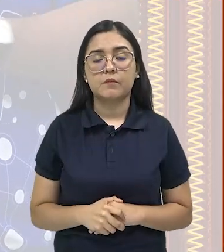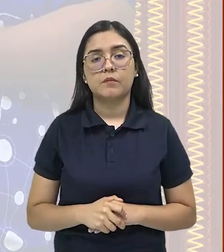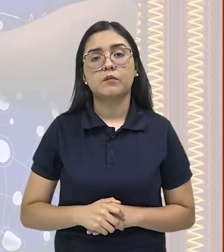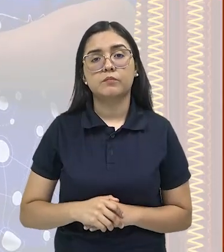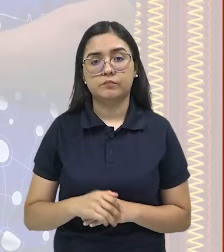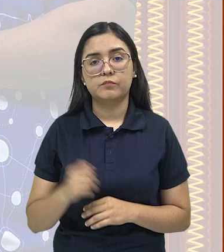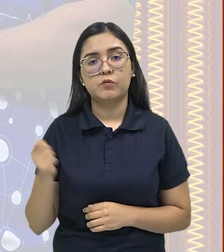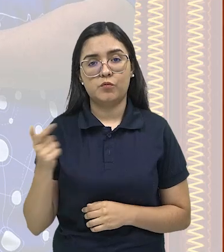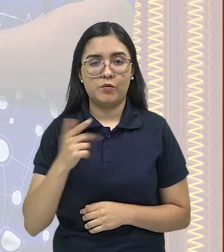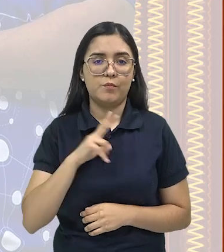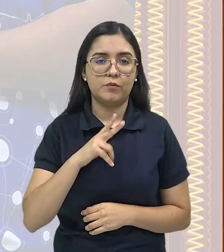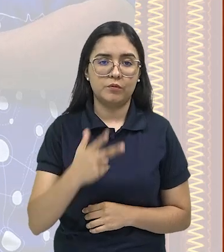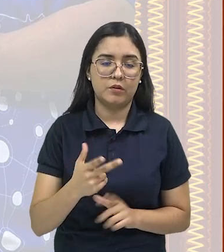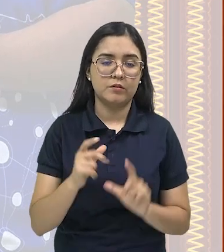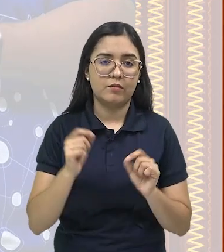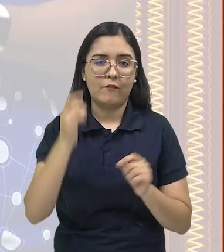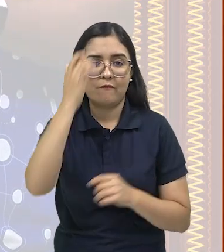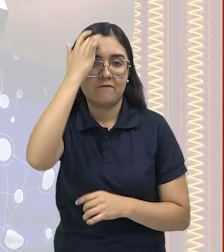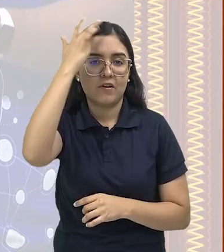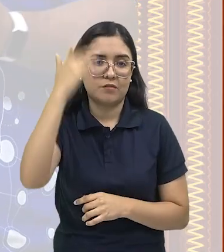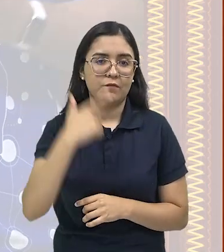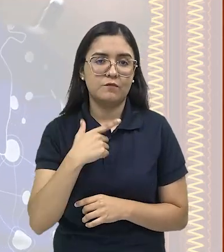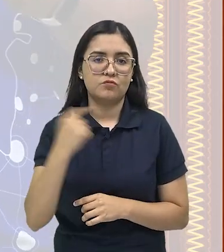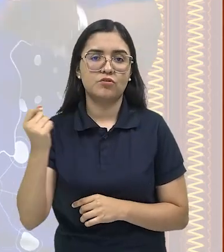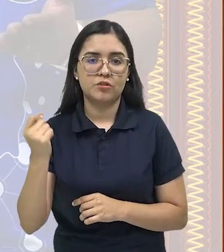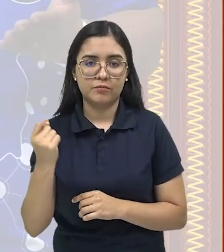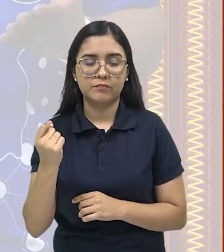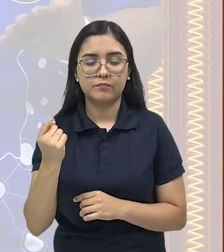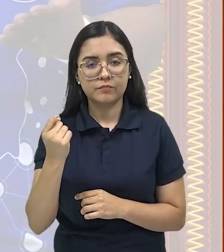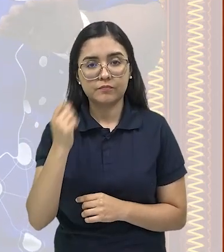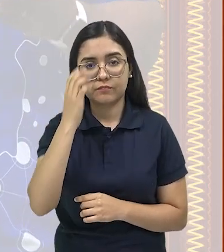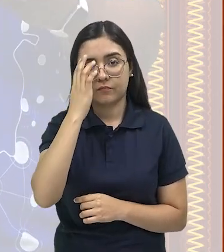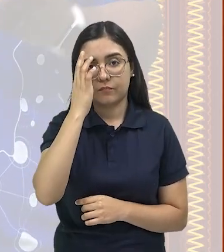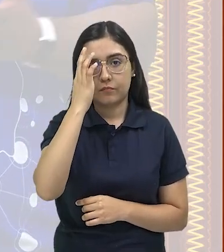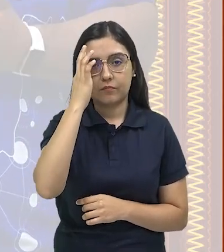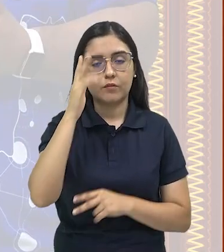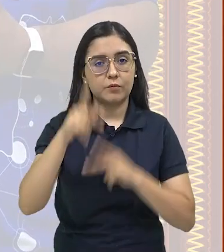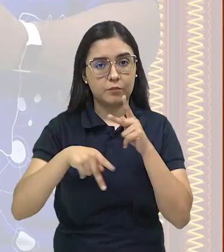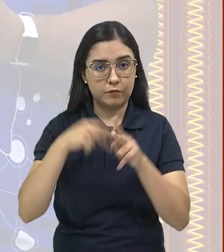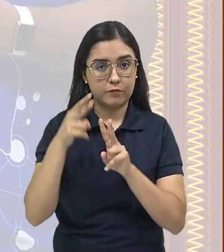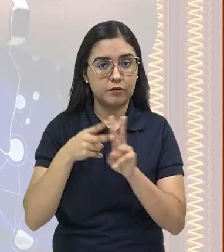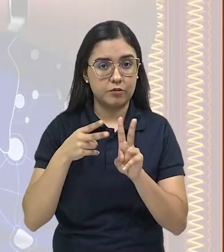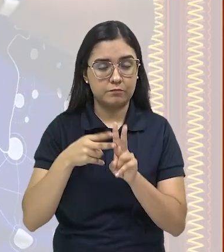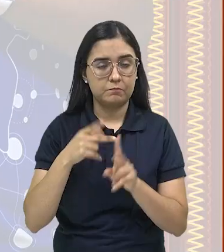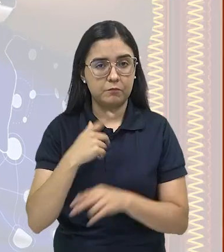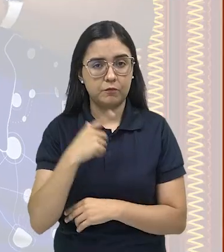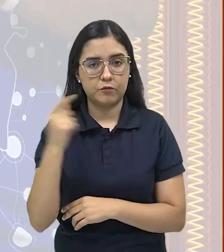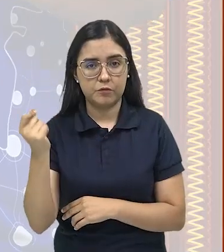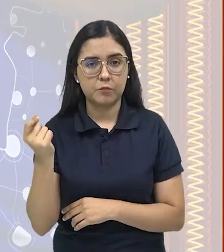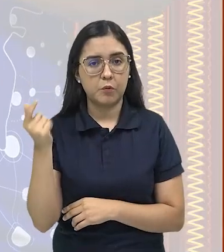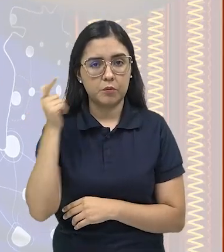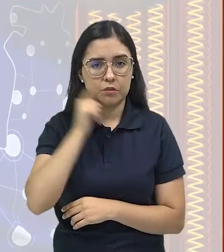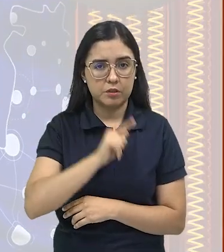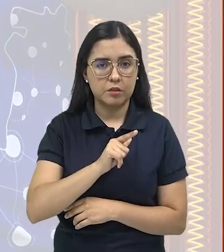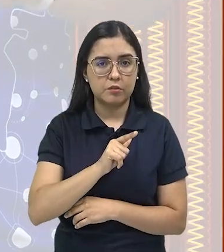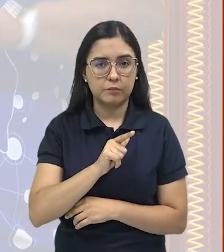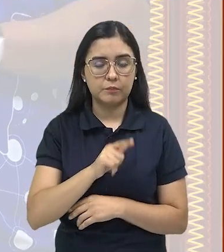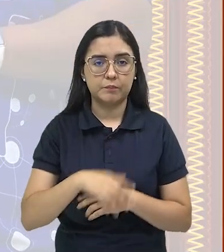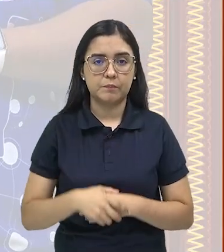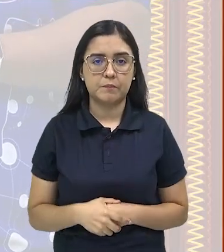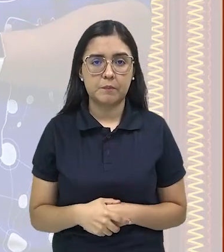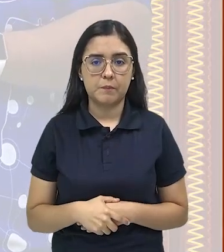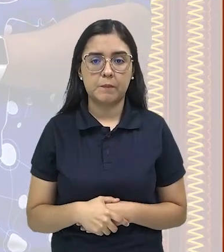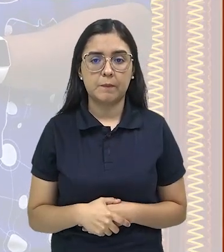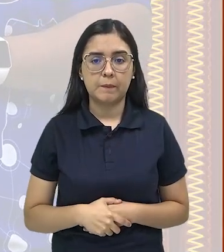claramente, do que o português. Então, isso facilitava o processo de fuga, tá, dos indígenas que conseguiam ali se livrar